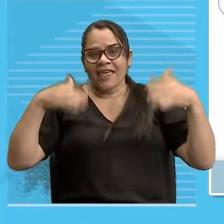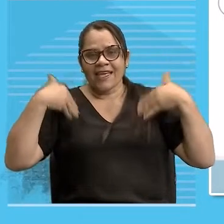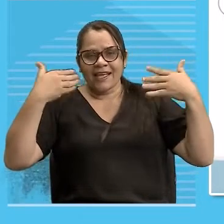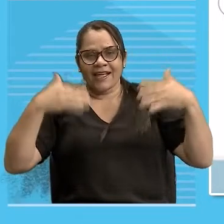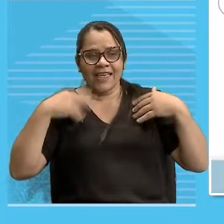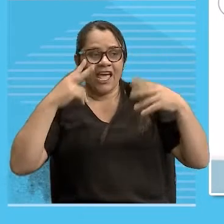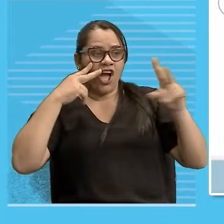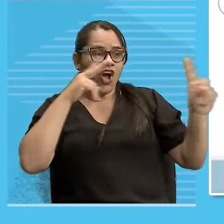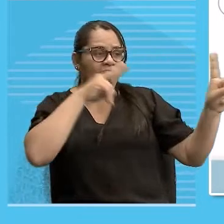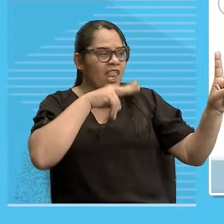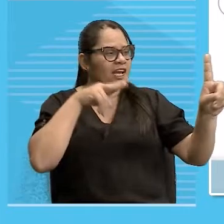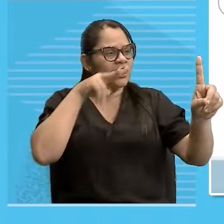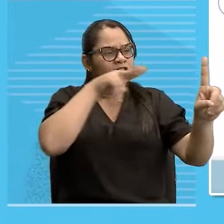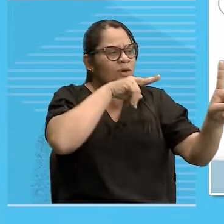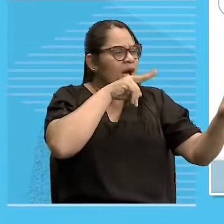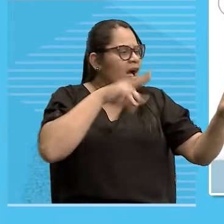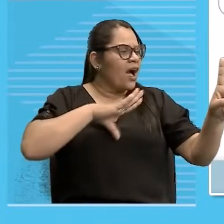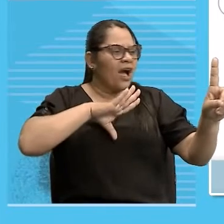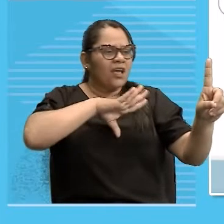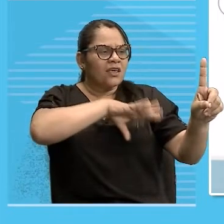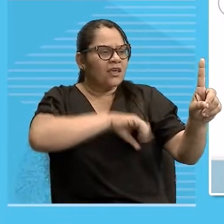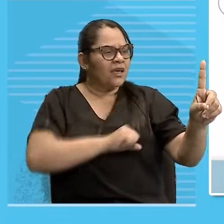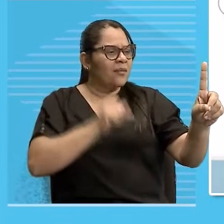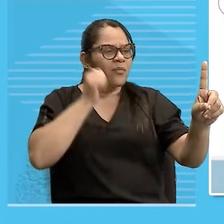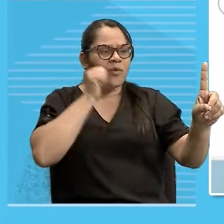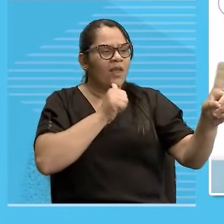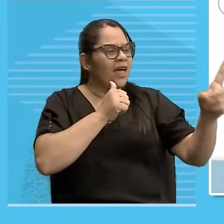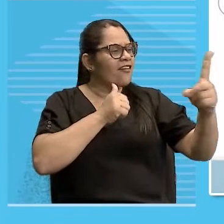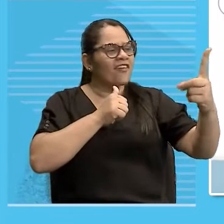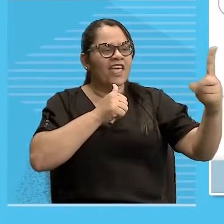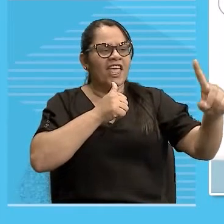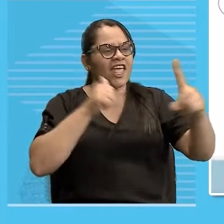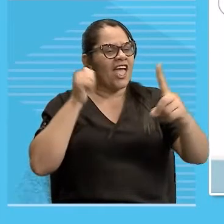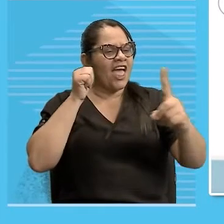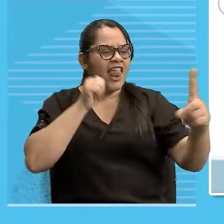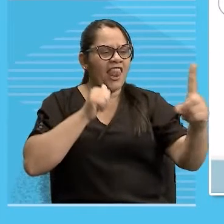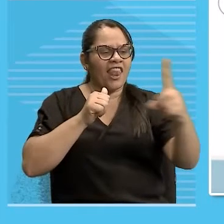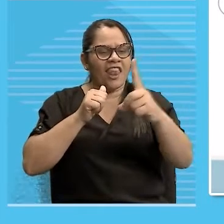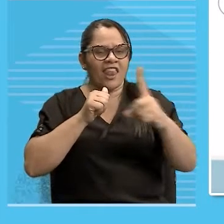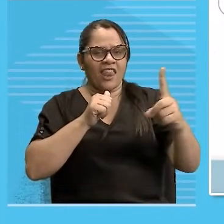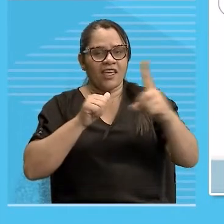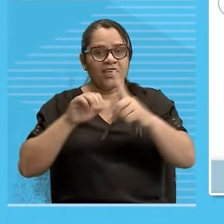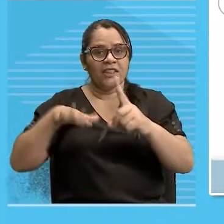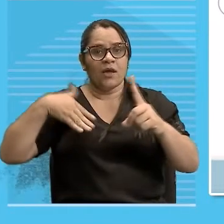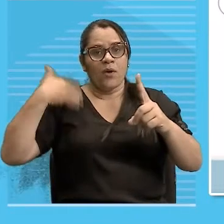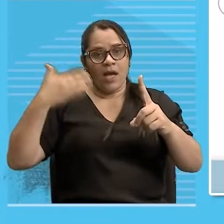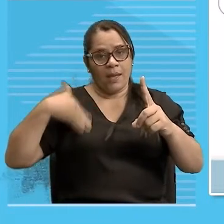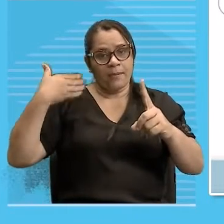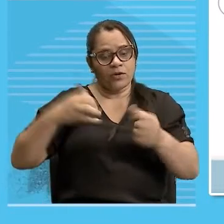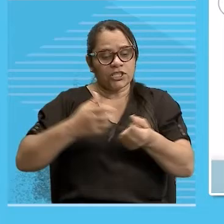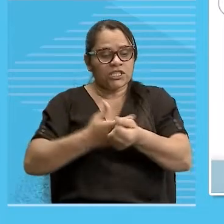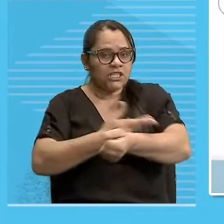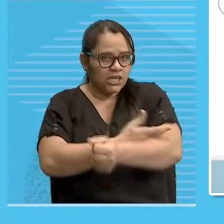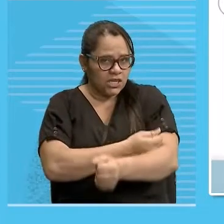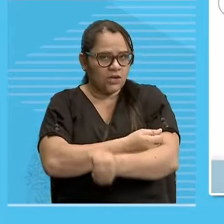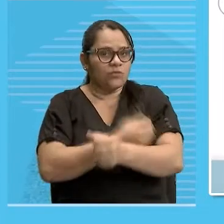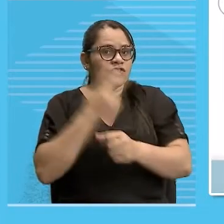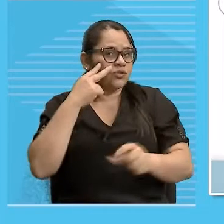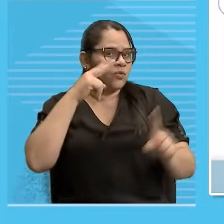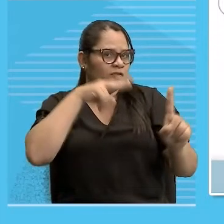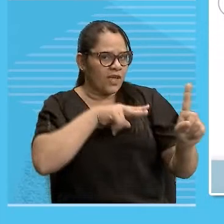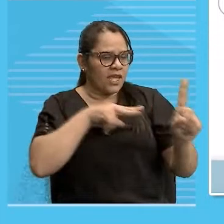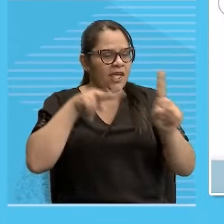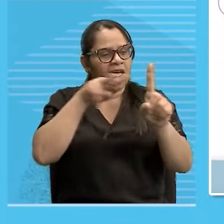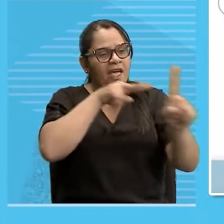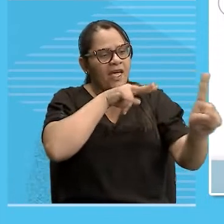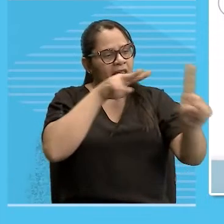tá assim, super apaixonado, né? Então você vê aqui, ó, a emoção mais evidente. Tá